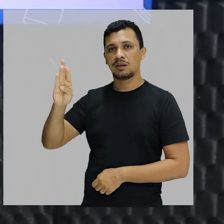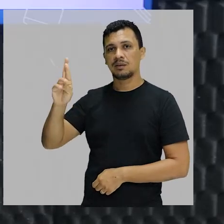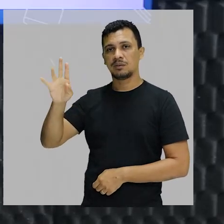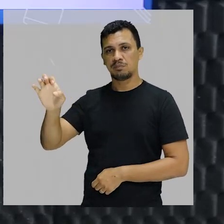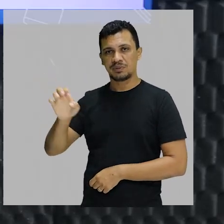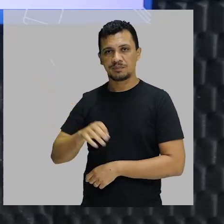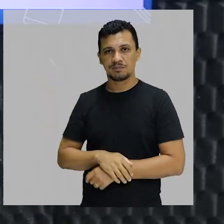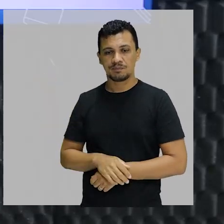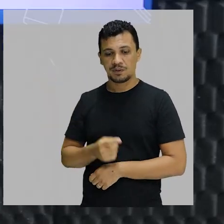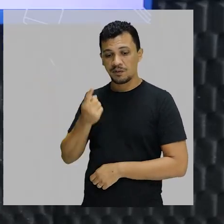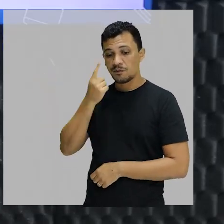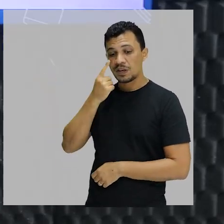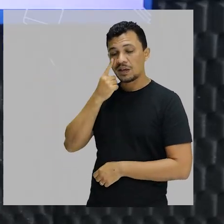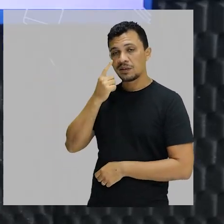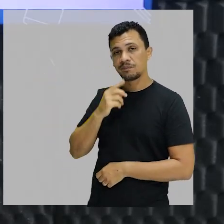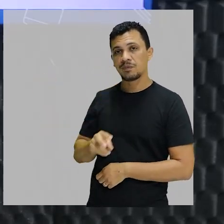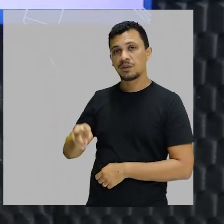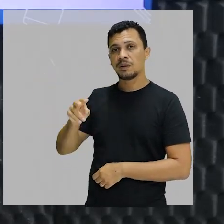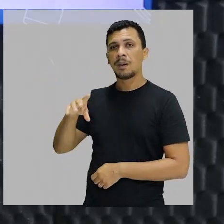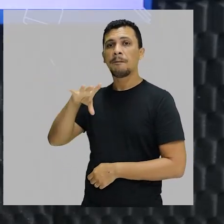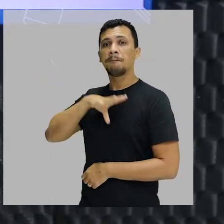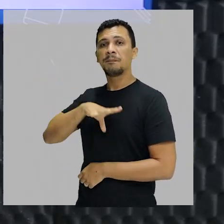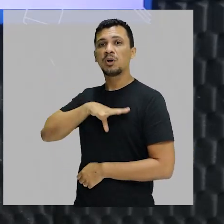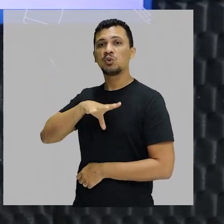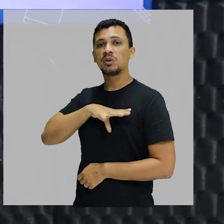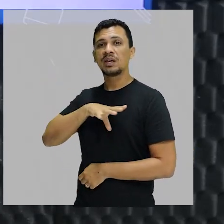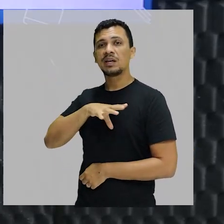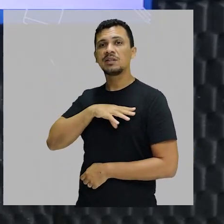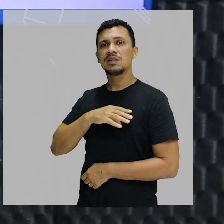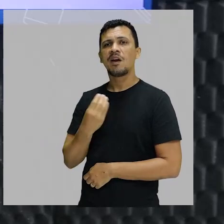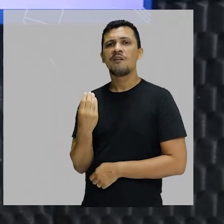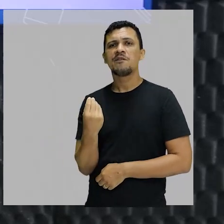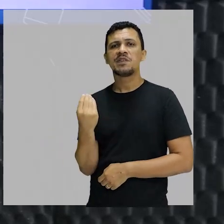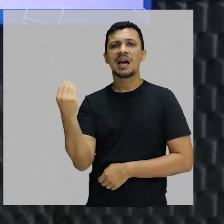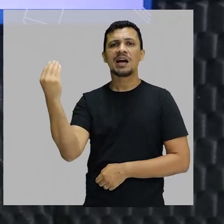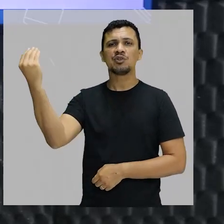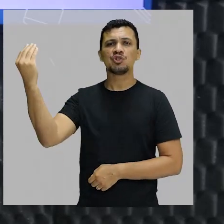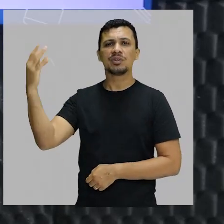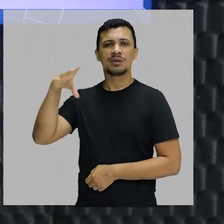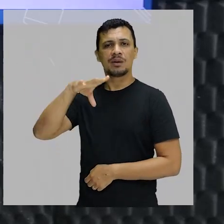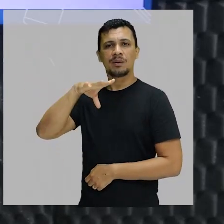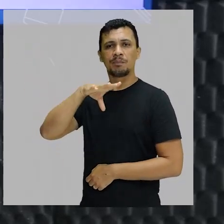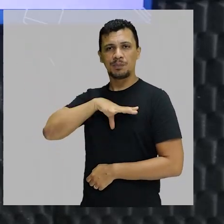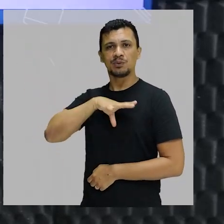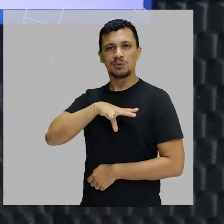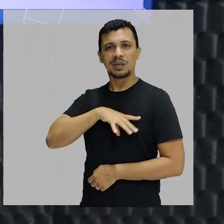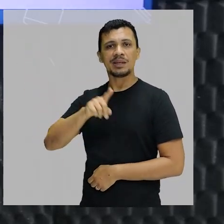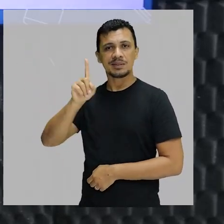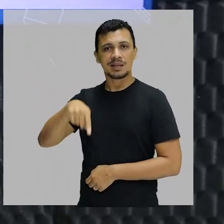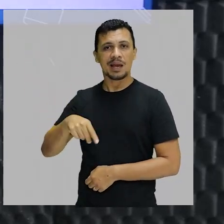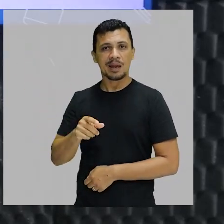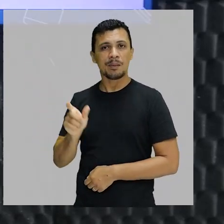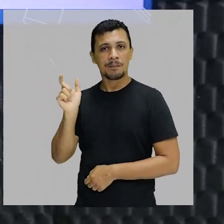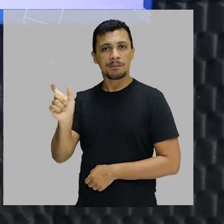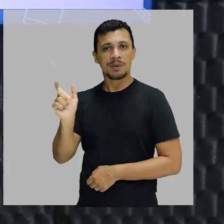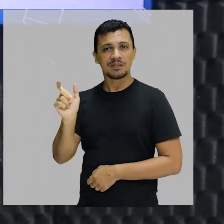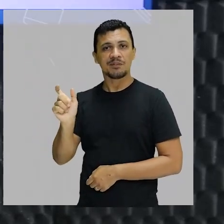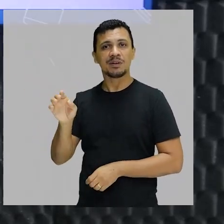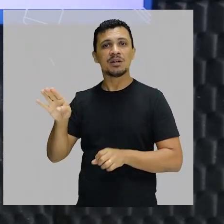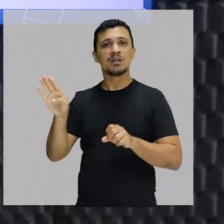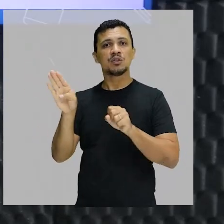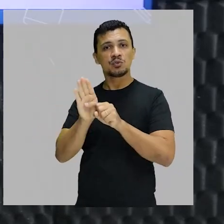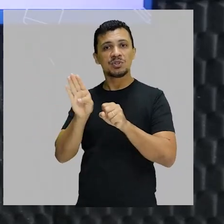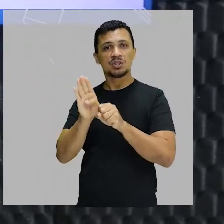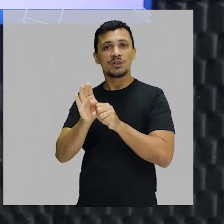a viagem em português é um substantivo feminino. Porém, a regra